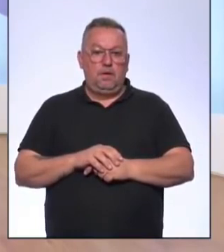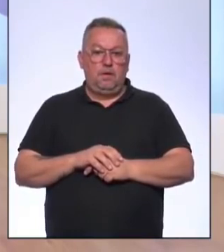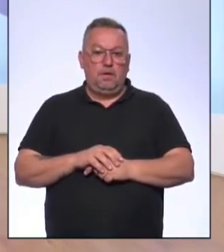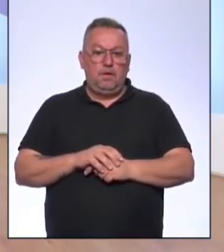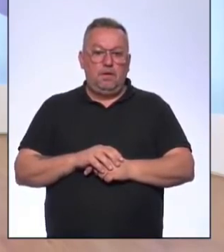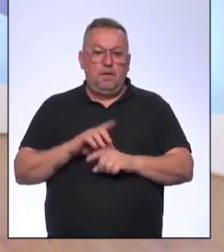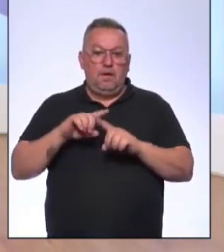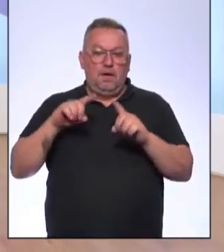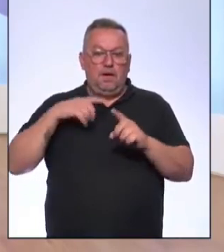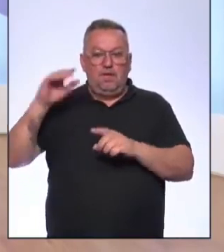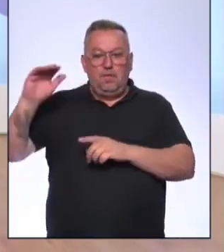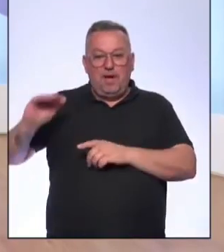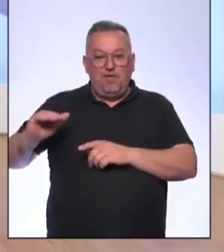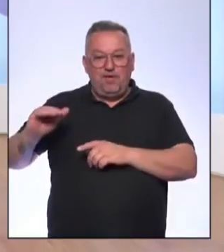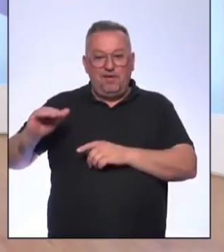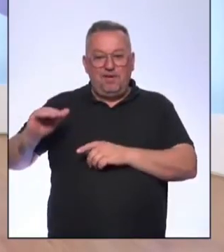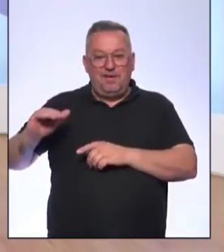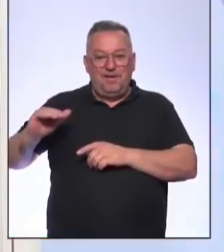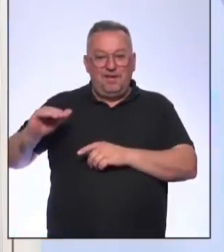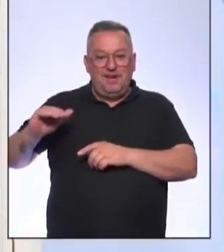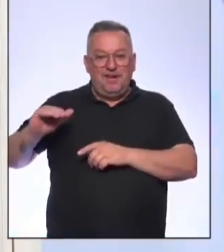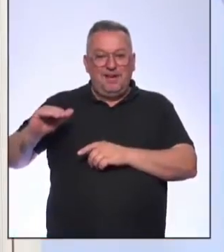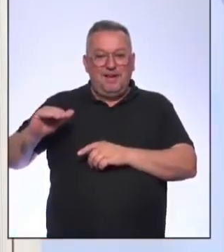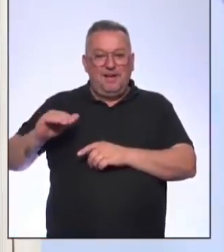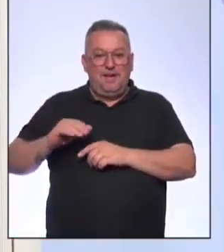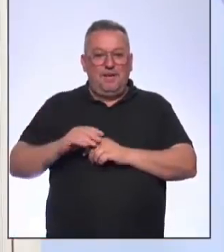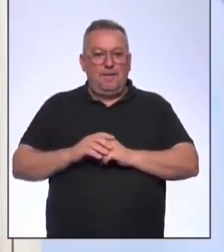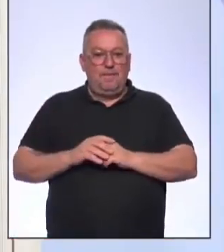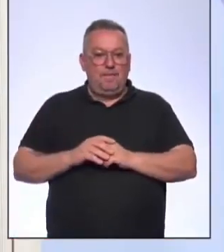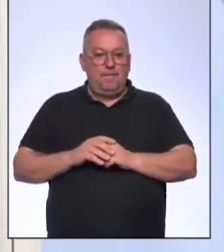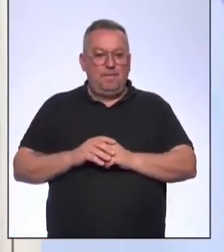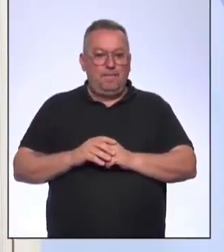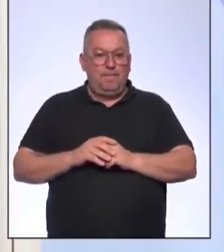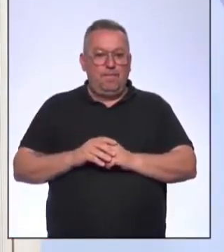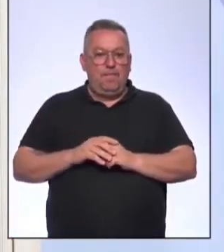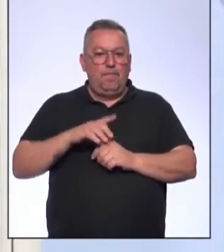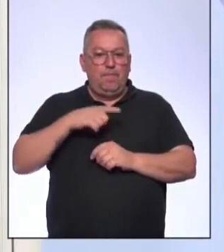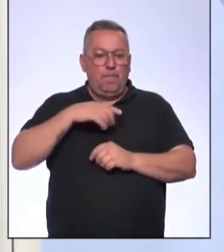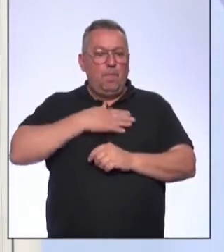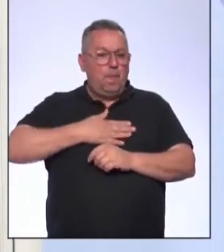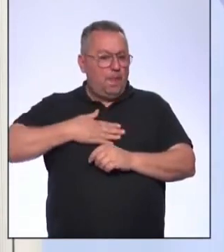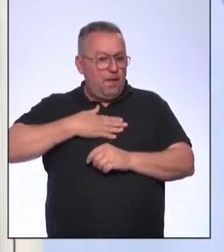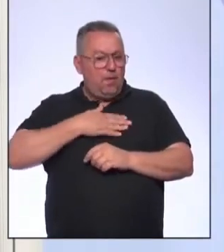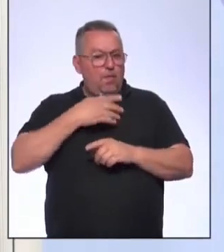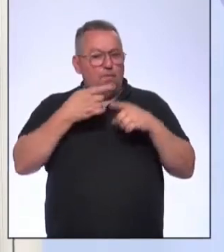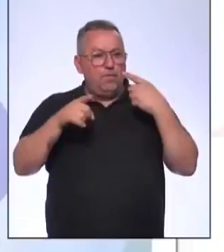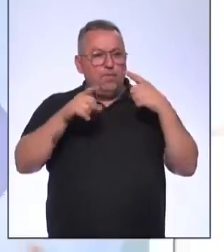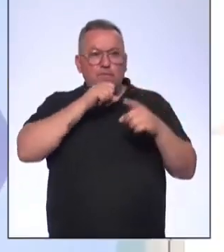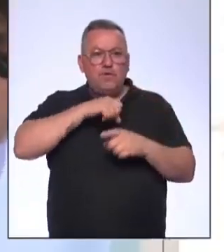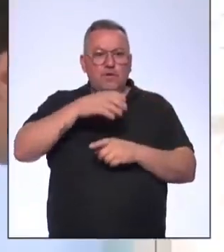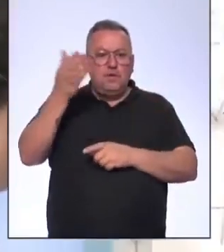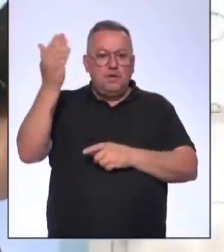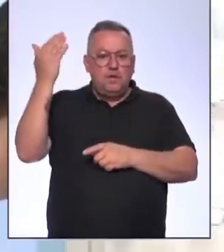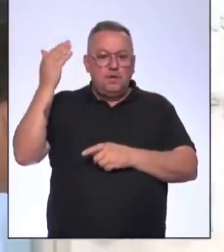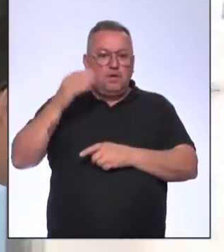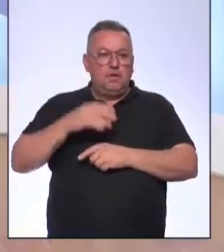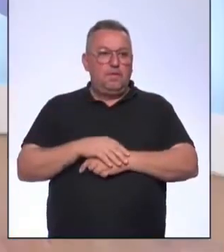eu sou baixinha. Ah, então dá. Então, por exemplo, tem gente que colocou, eu gosto de música antiga.